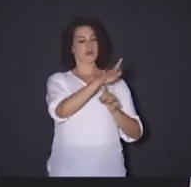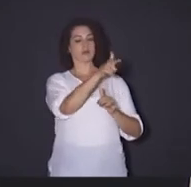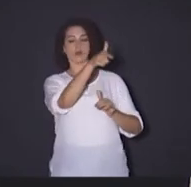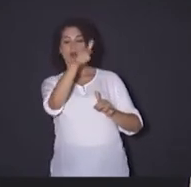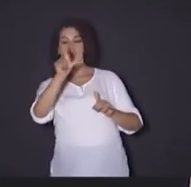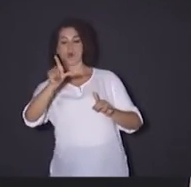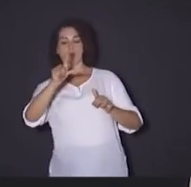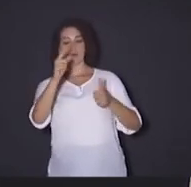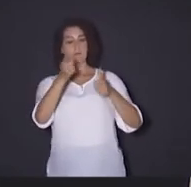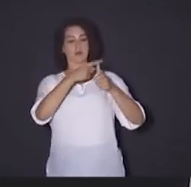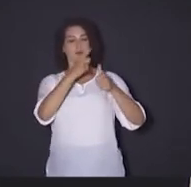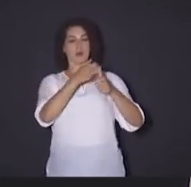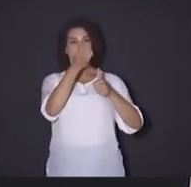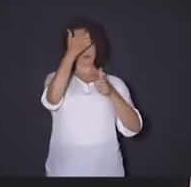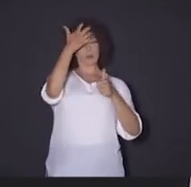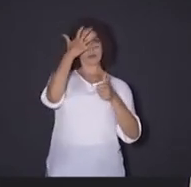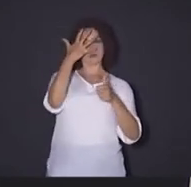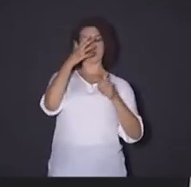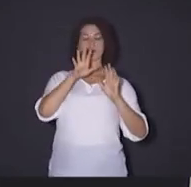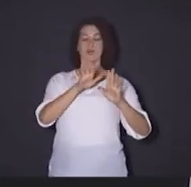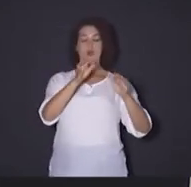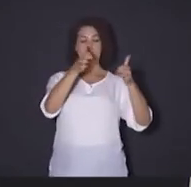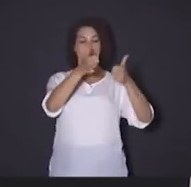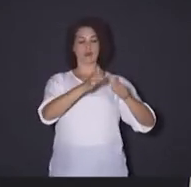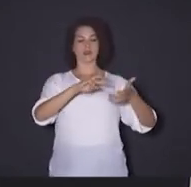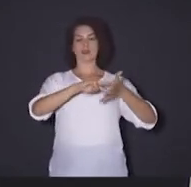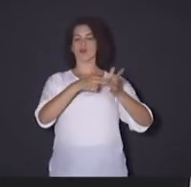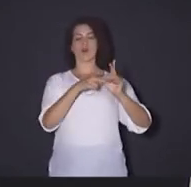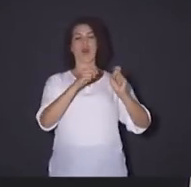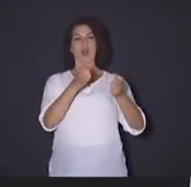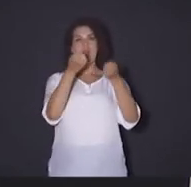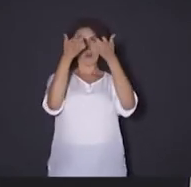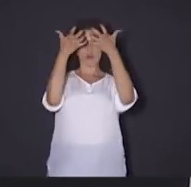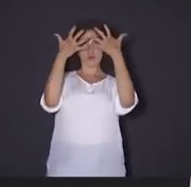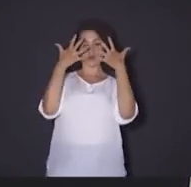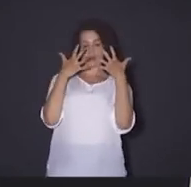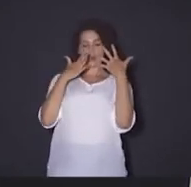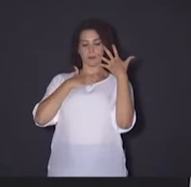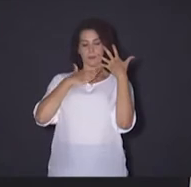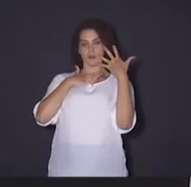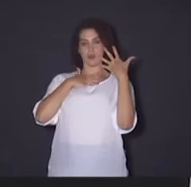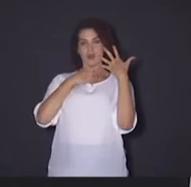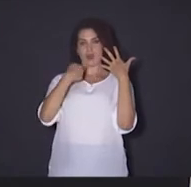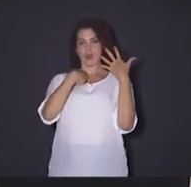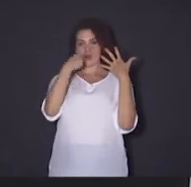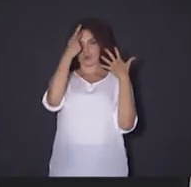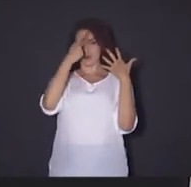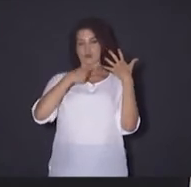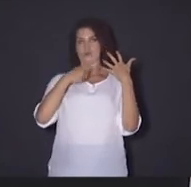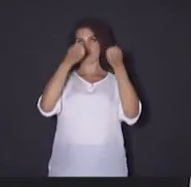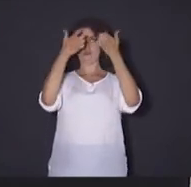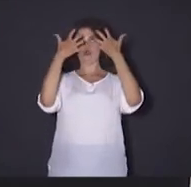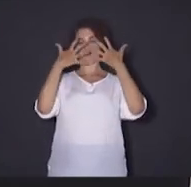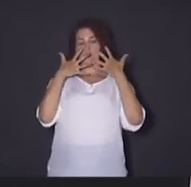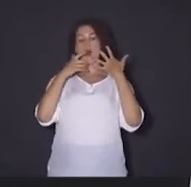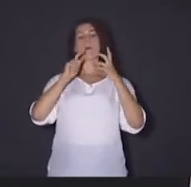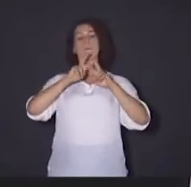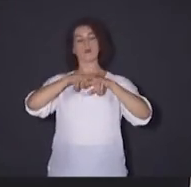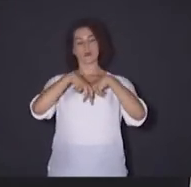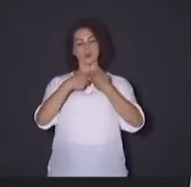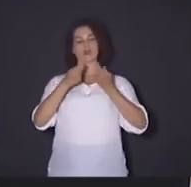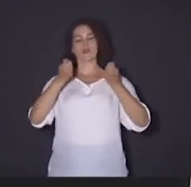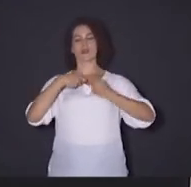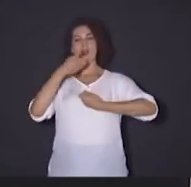então que o candomblé faz você se abençoar você abençoou a si mesmo e por isso você é capaz de interagir com nível